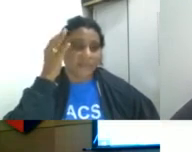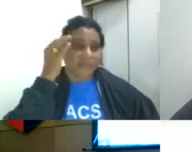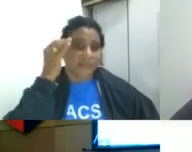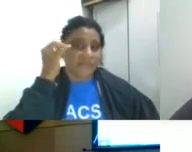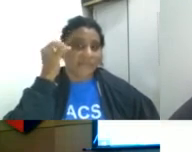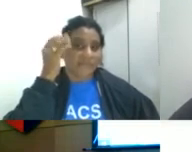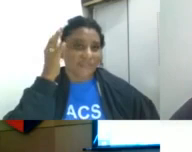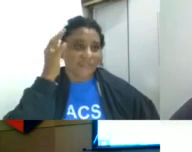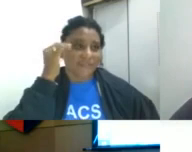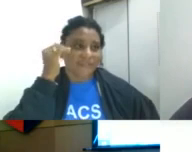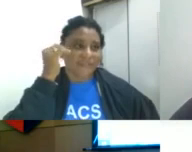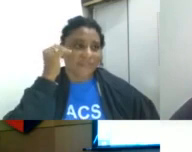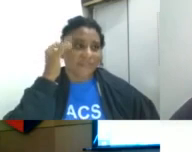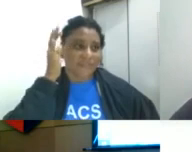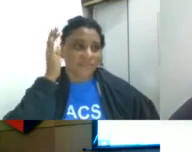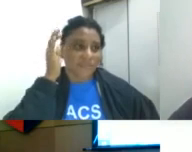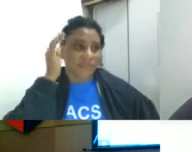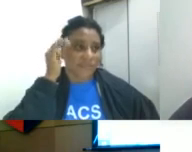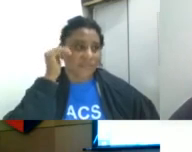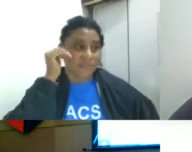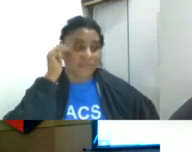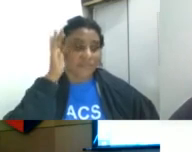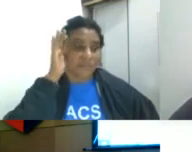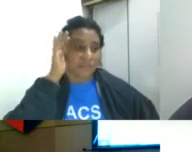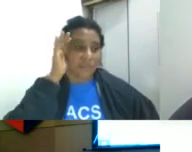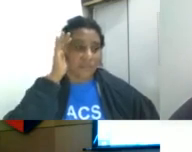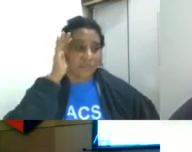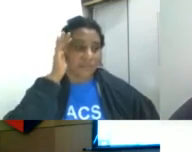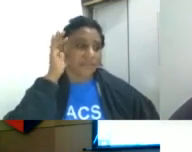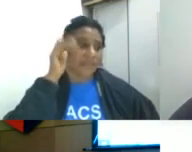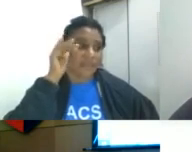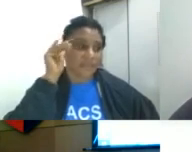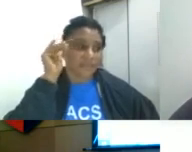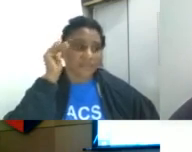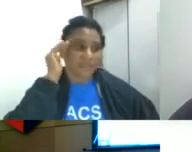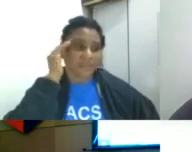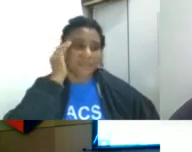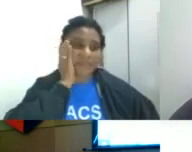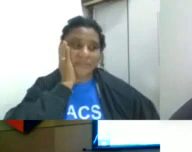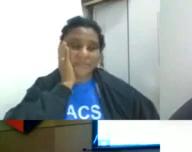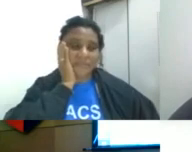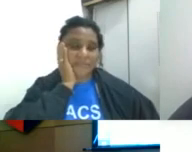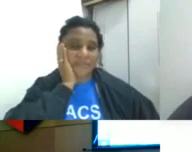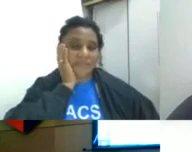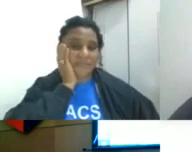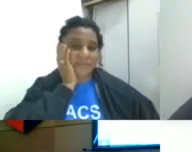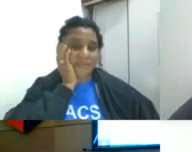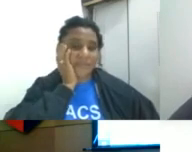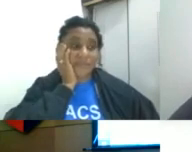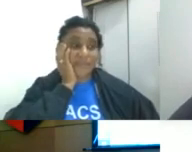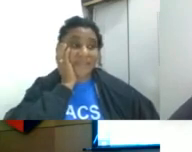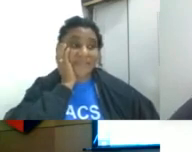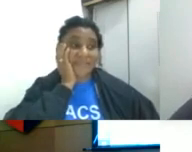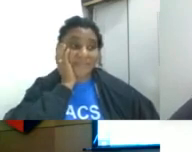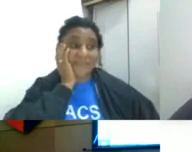é tuberculose. É a primeira causa de morte em pacientes que têm a infecção com HIV. E pelo menos 32